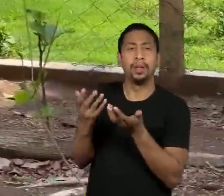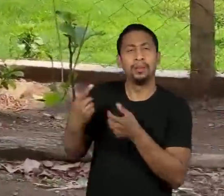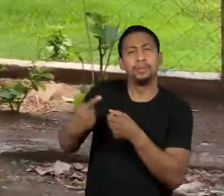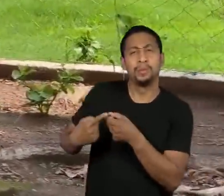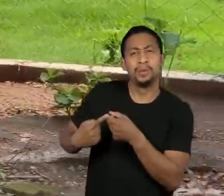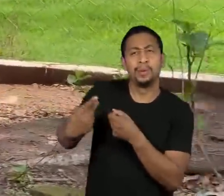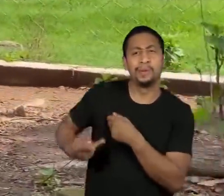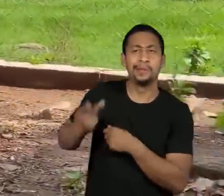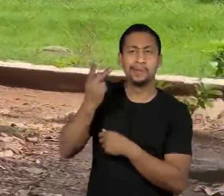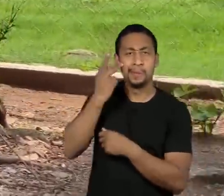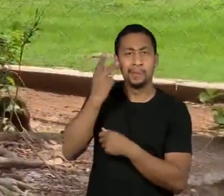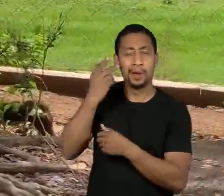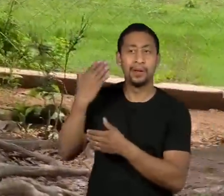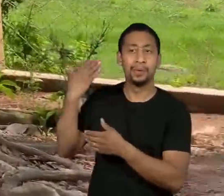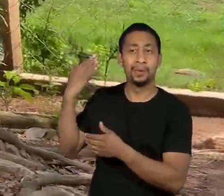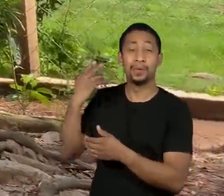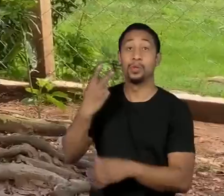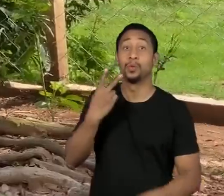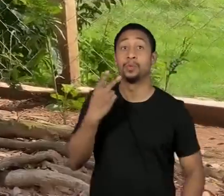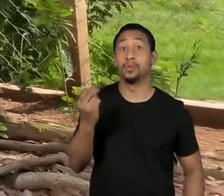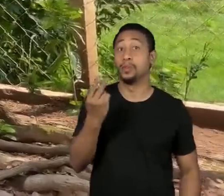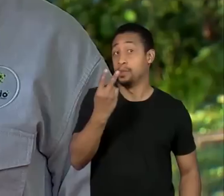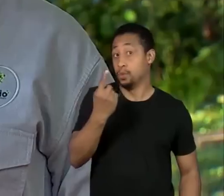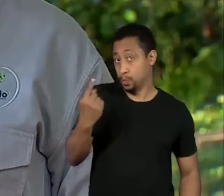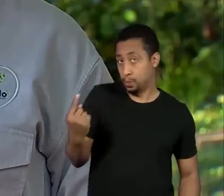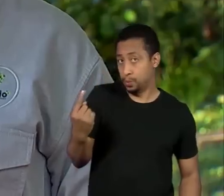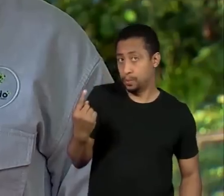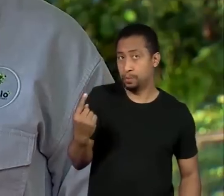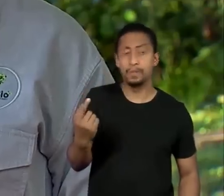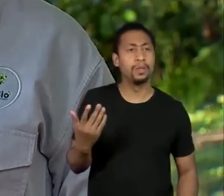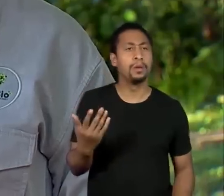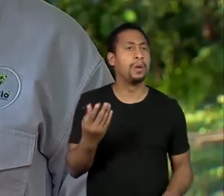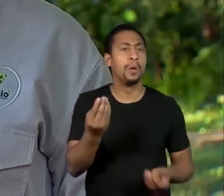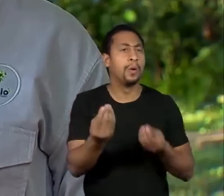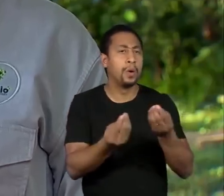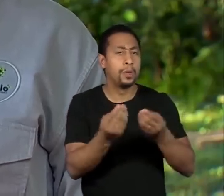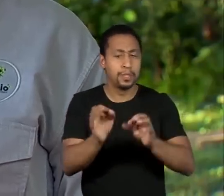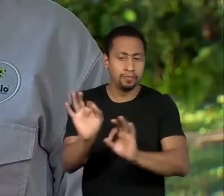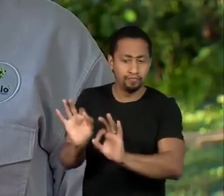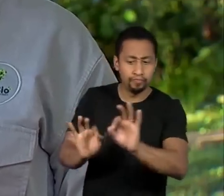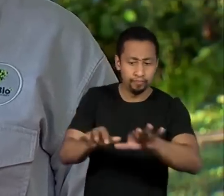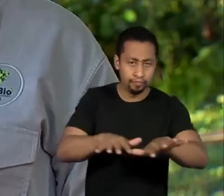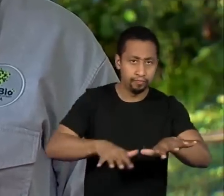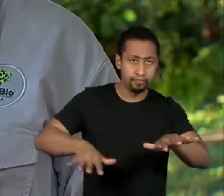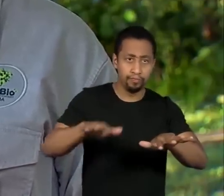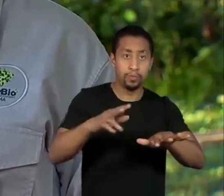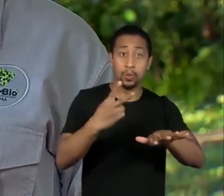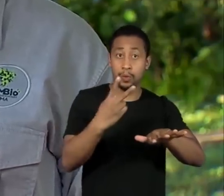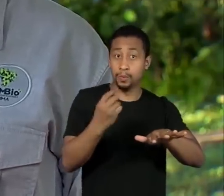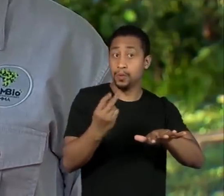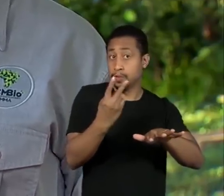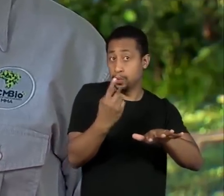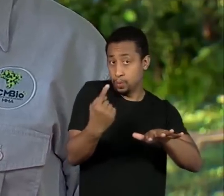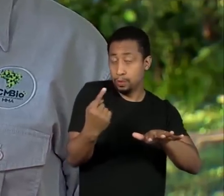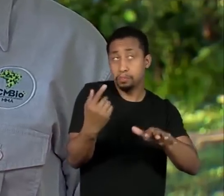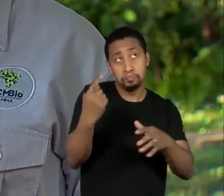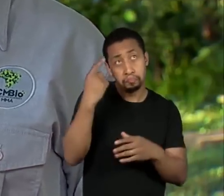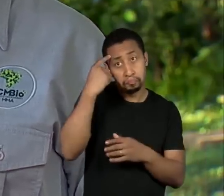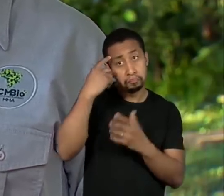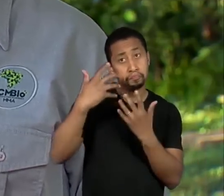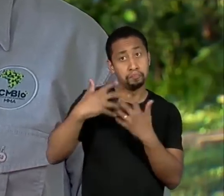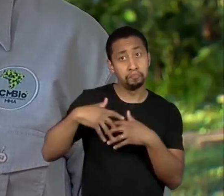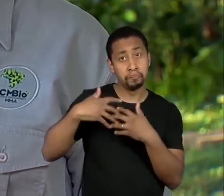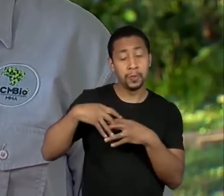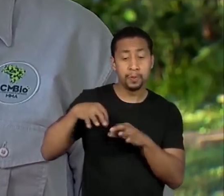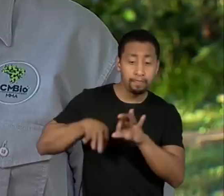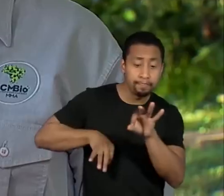de 2021. Como a gente faz um projeto, tem um projeto na região, resolvendo dar um destino, uma história diferente